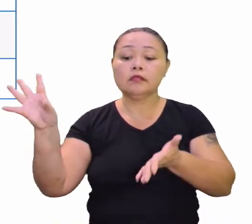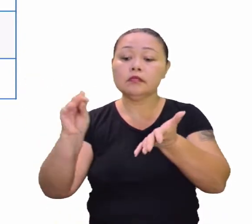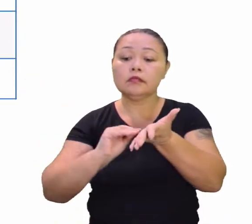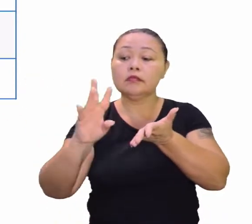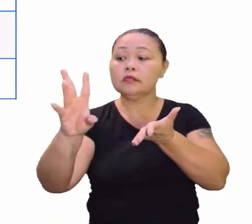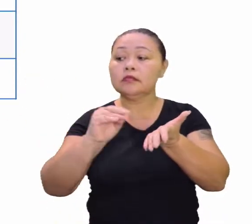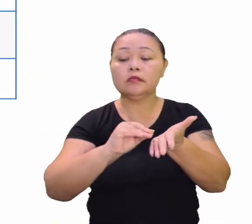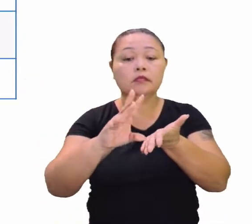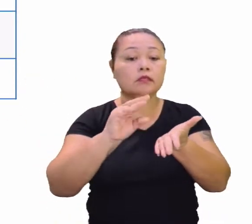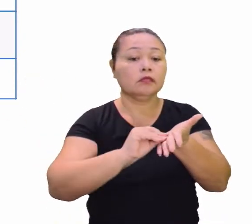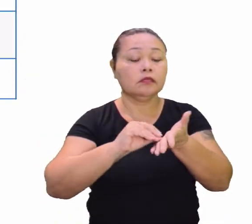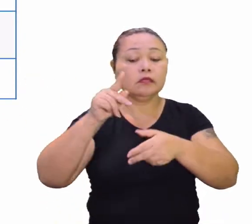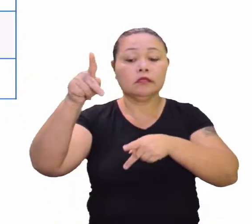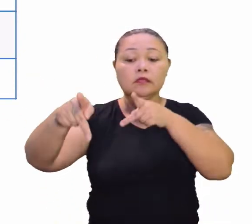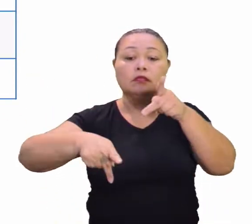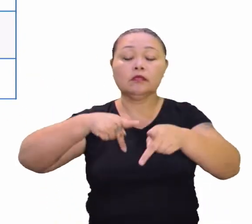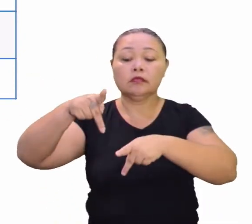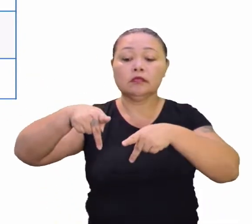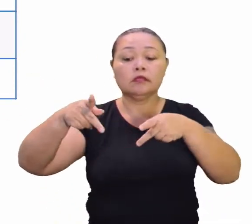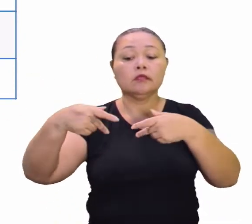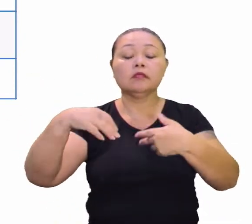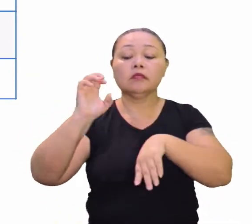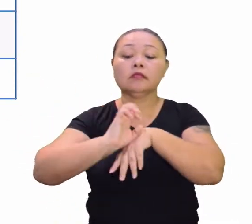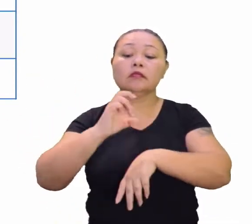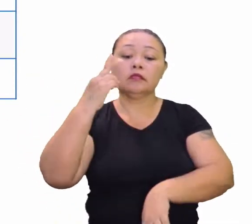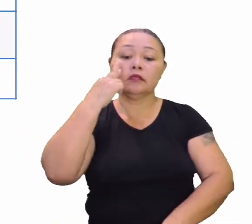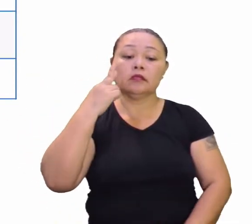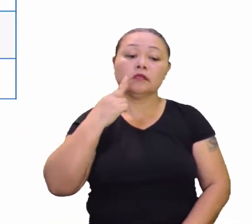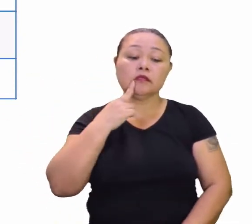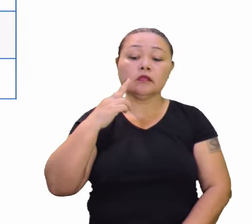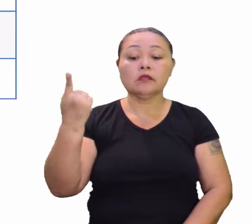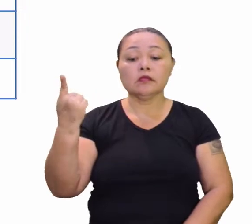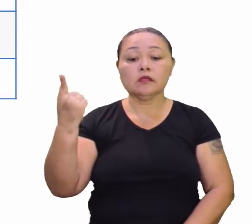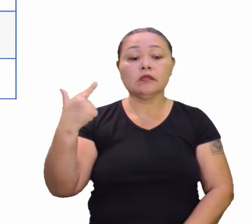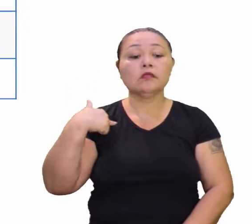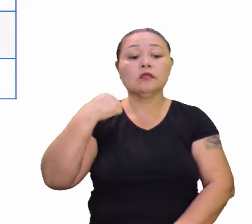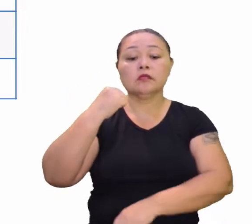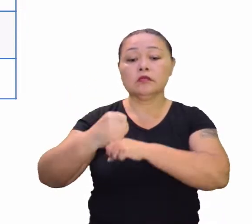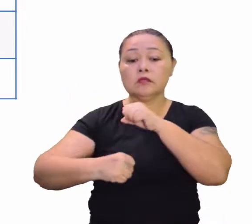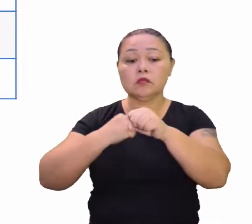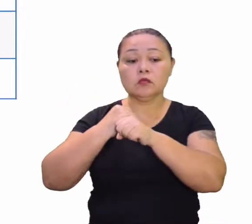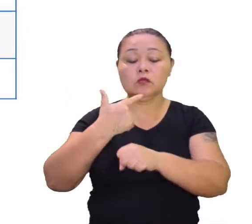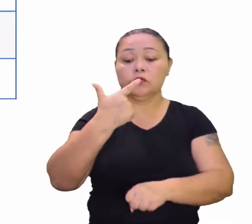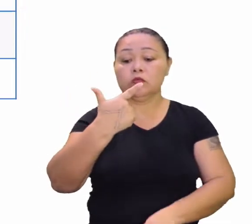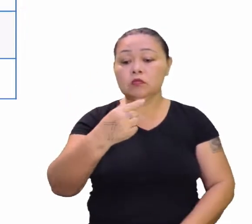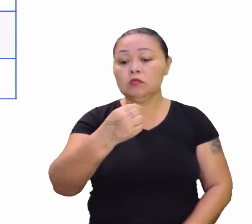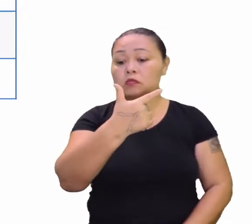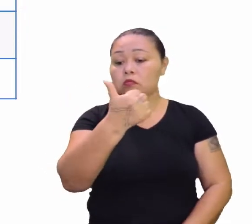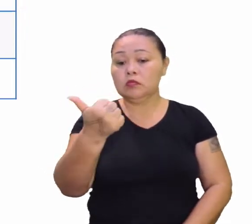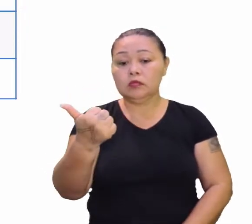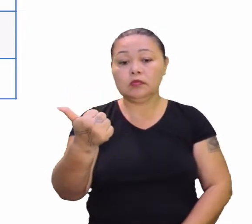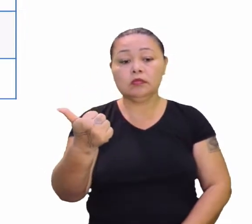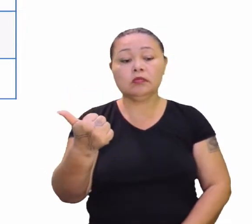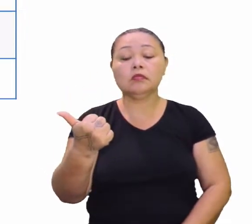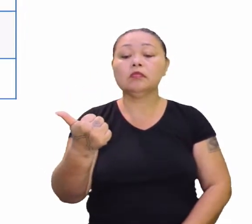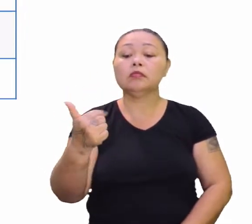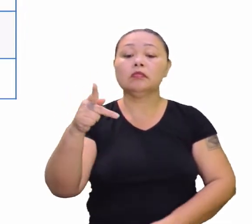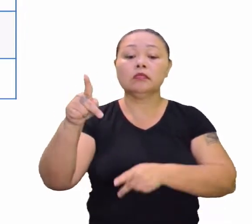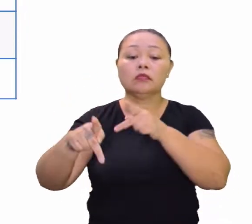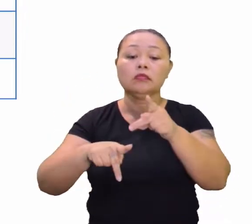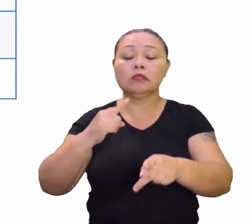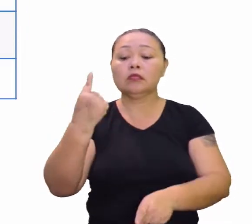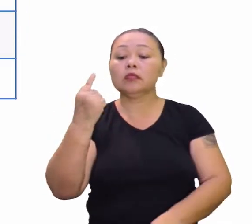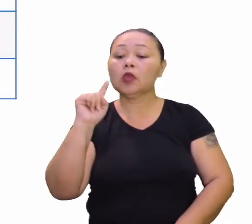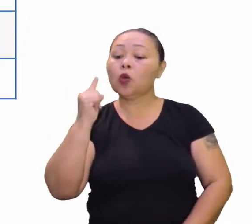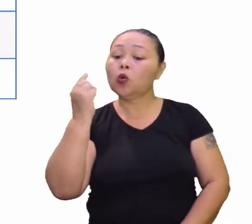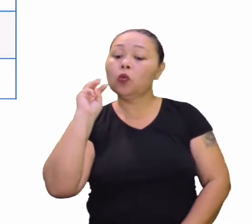das populações aqui da população do estado de Rondônia, conforme 2021, para você lembrar. População,